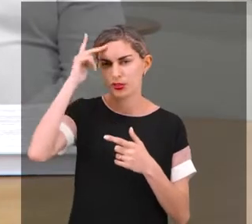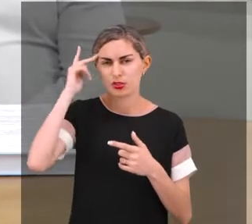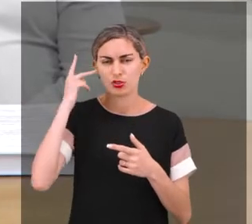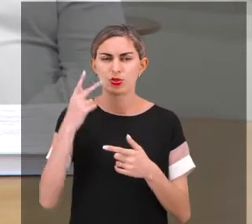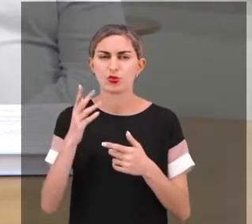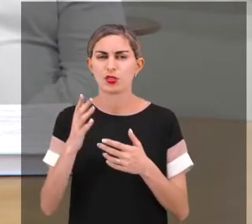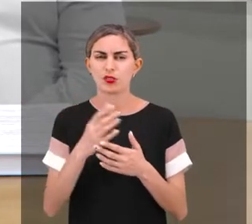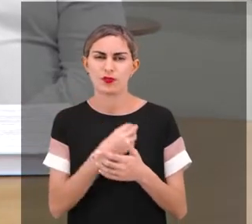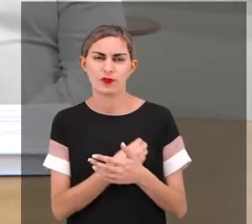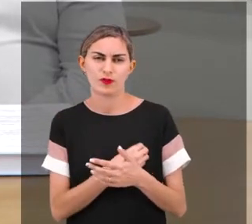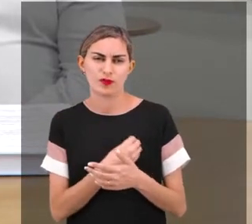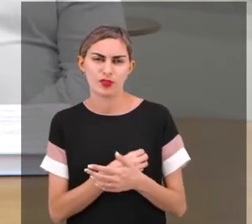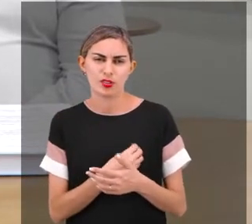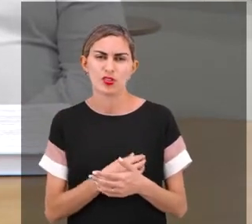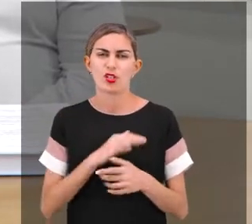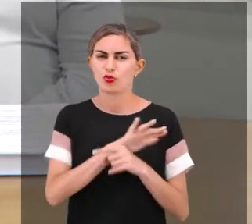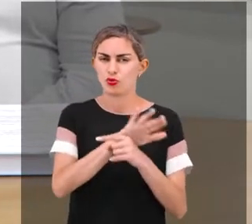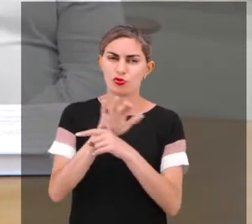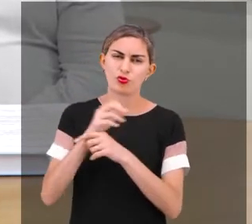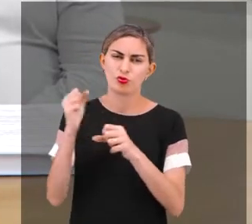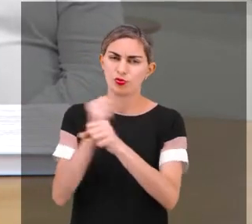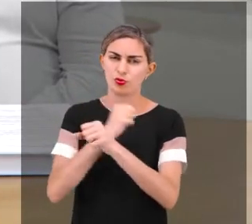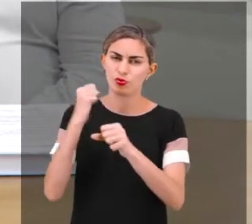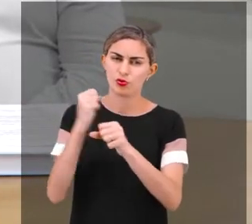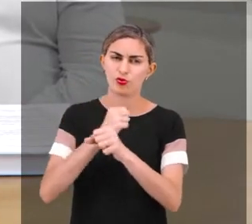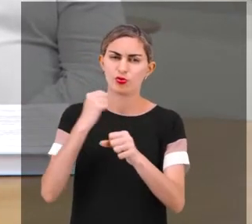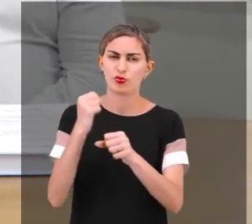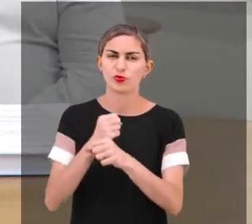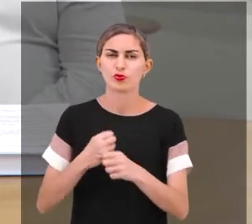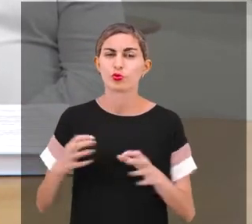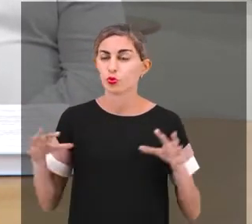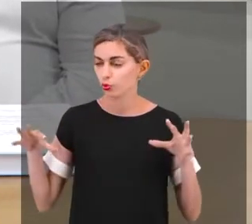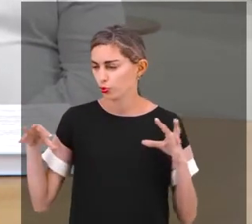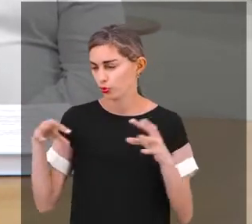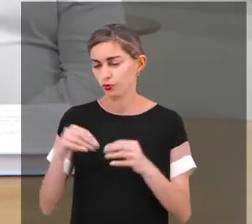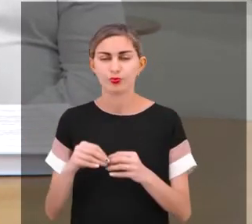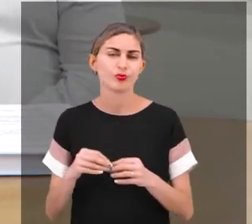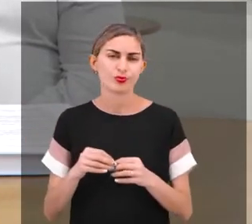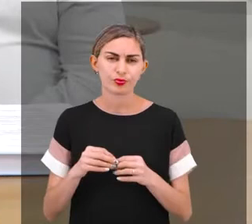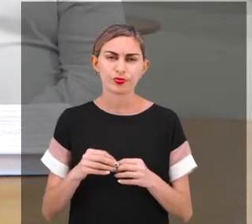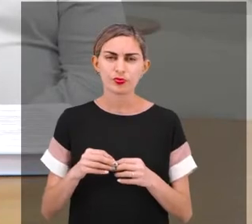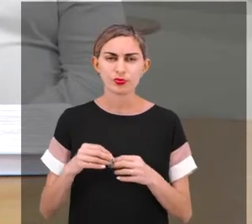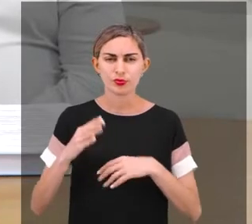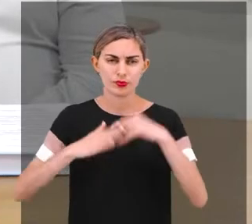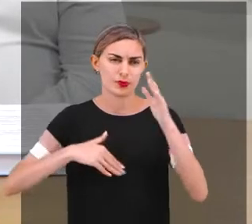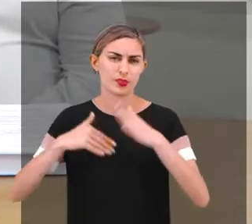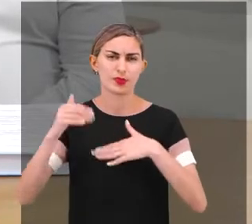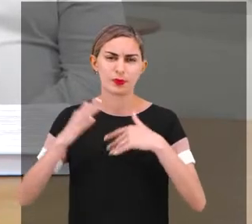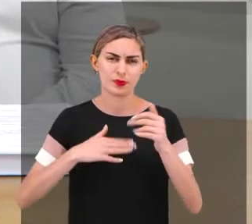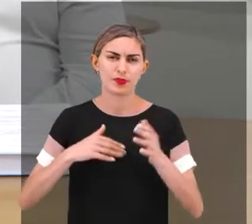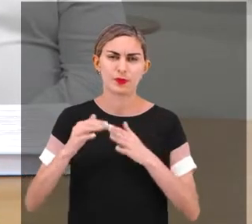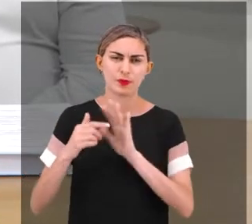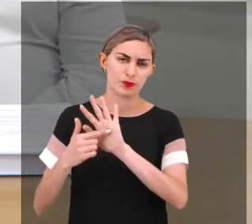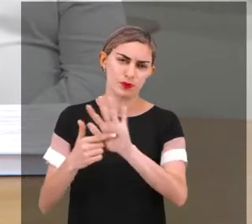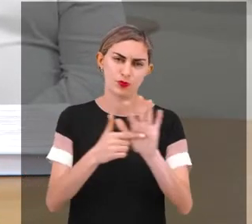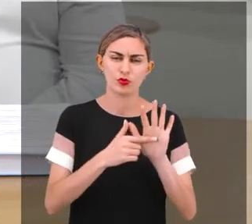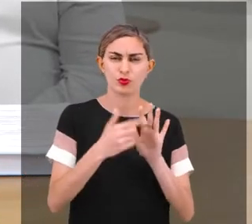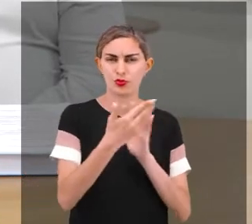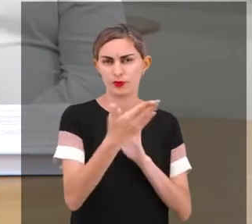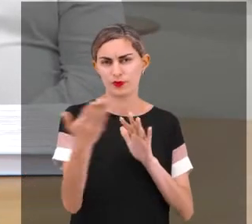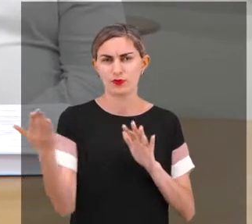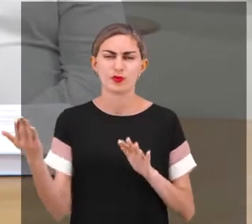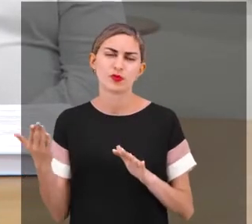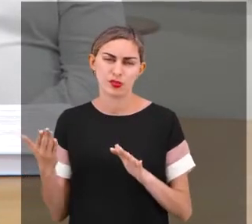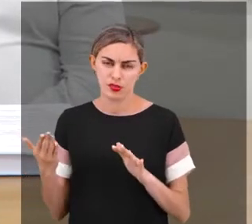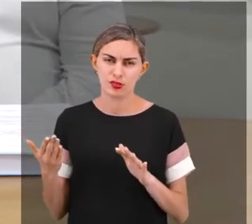que vivenciou, que ajudou na construção de CIPA, que treinou trabalhadores. E todas essas coisas são a praticidade, né? Trazer para vocês que